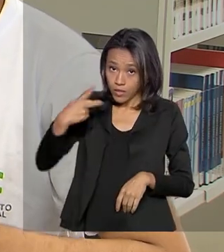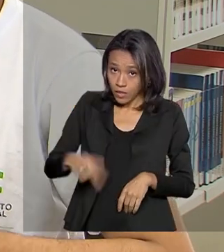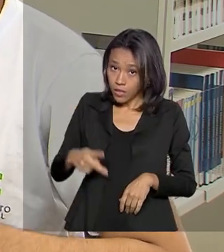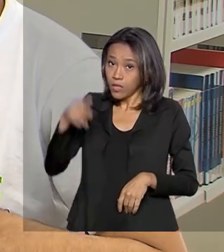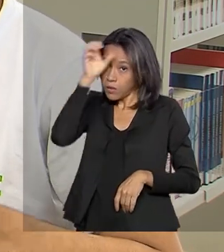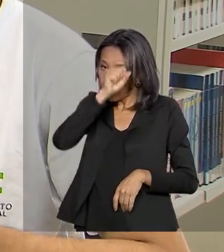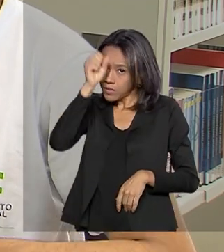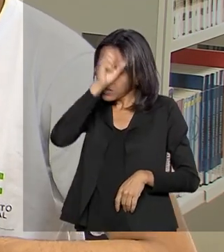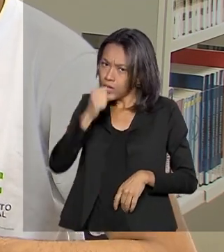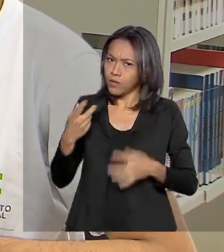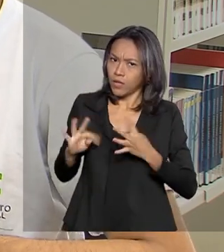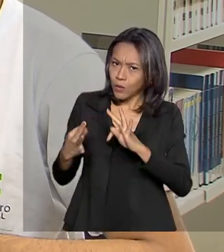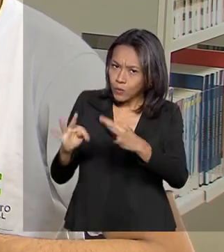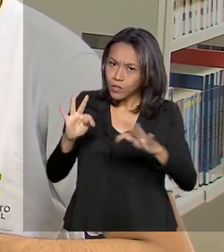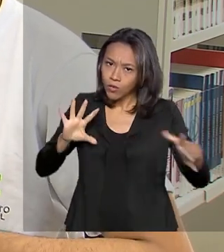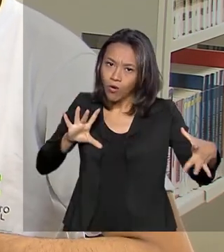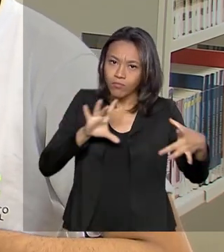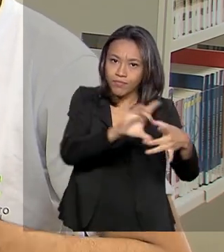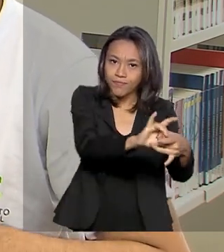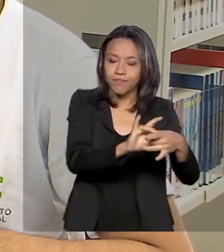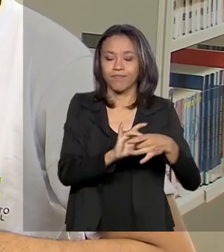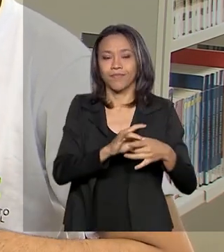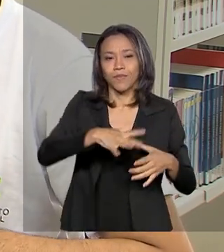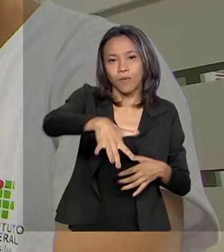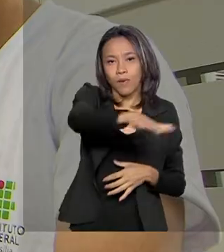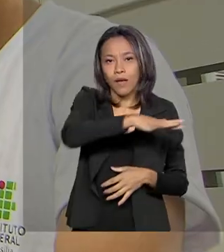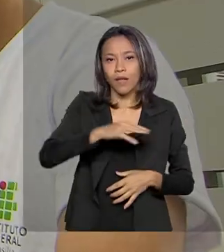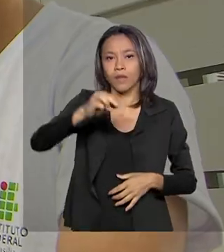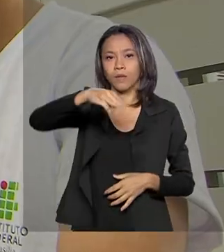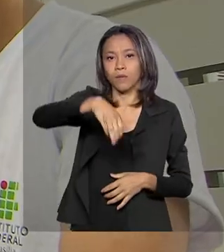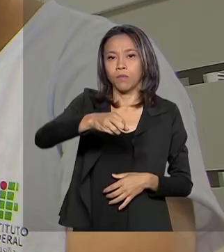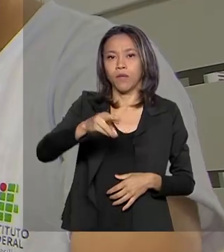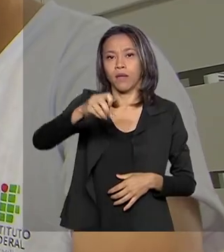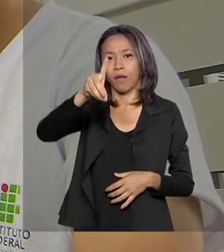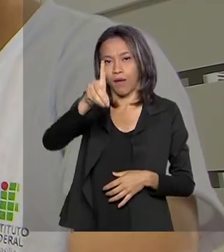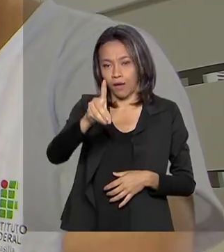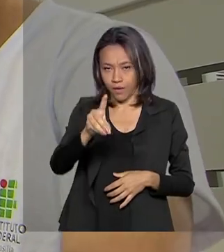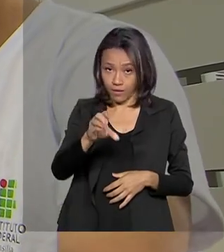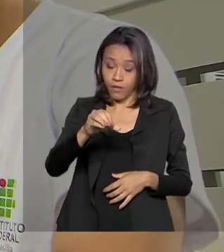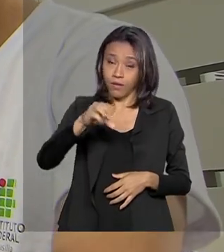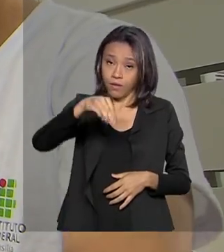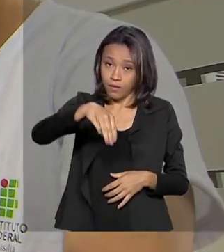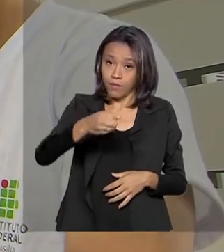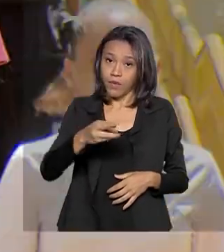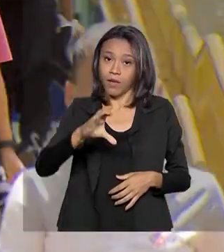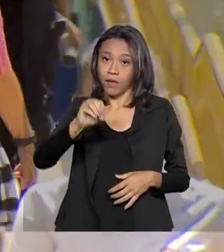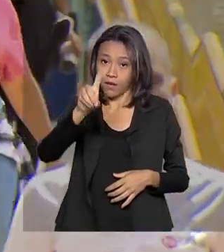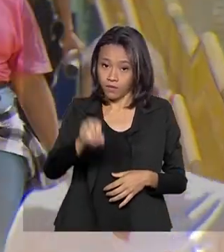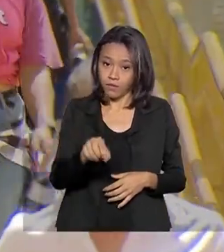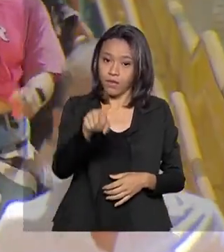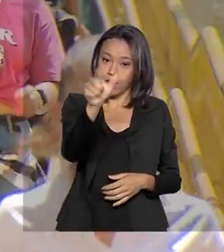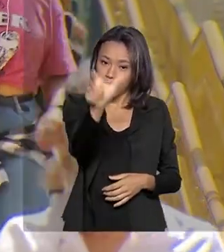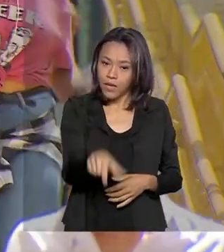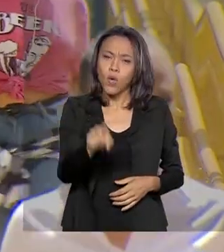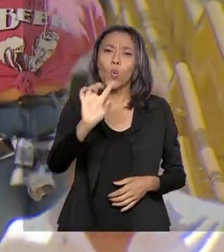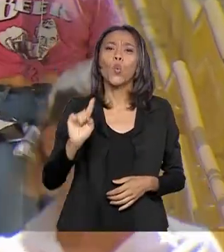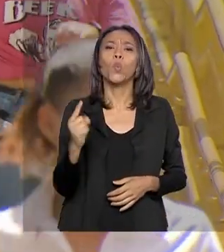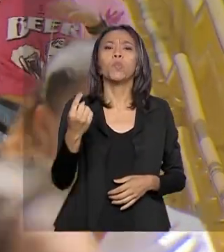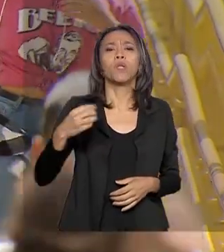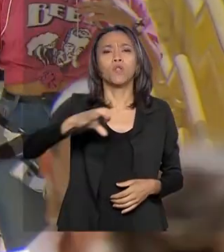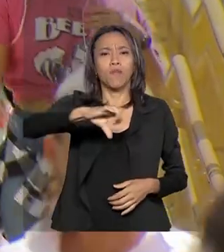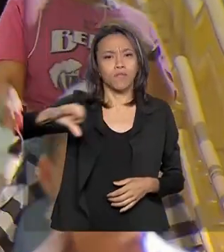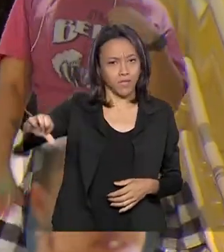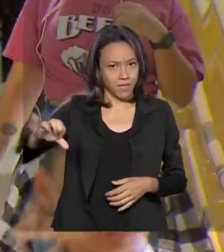de tecnologias voltadas a esse mercado, o mercado regional. O Anglais é um dos mais de 1 milhão e 900 mil alunos da educação